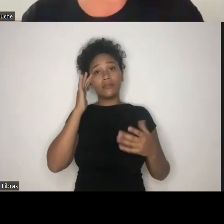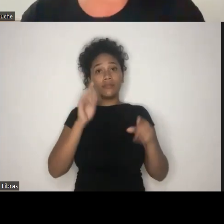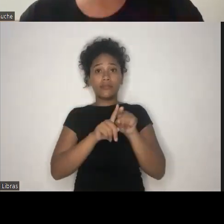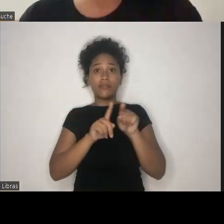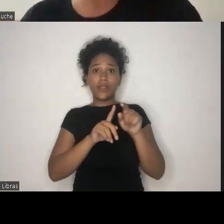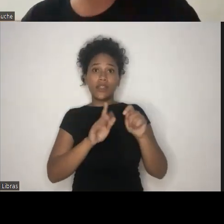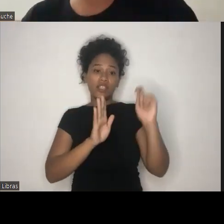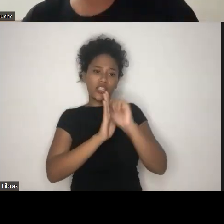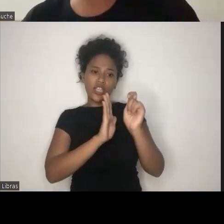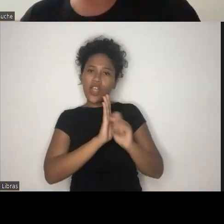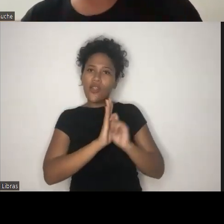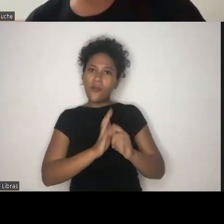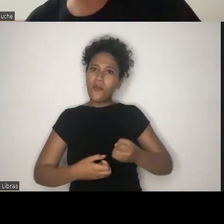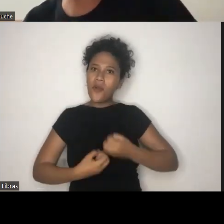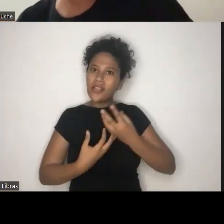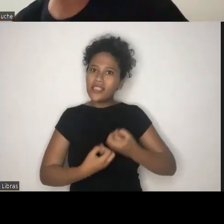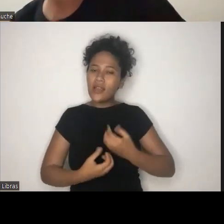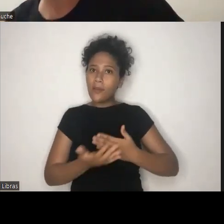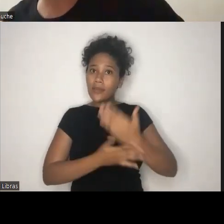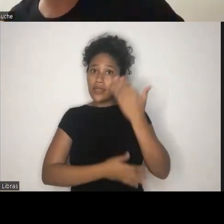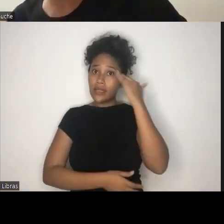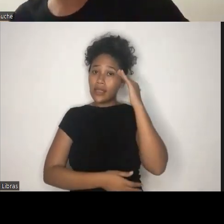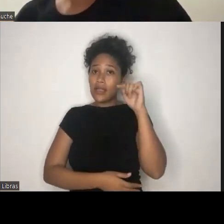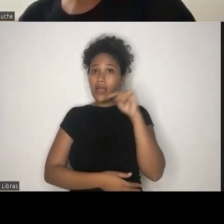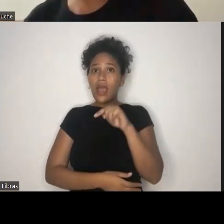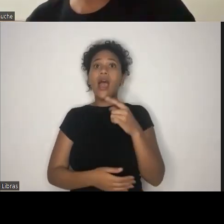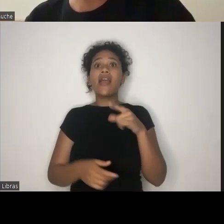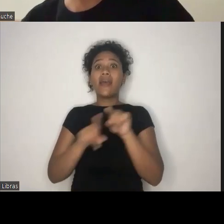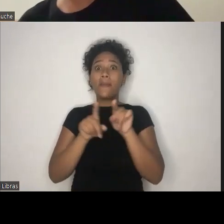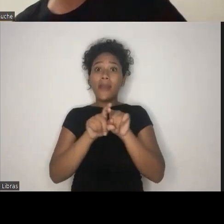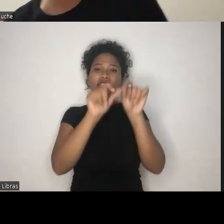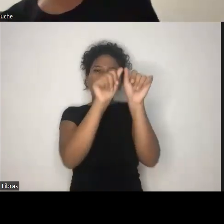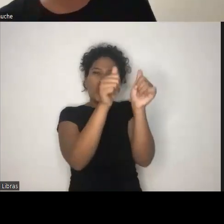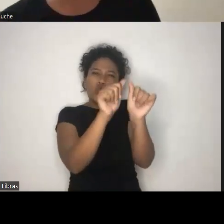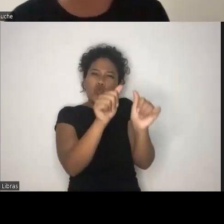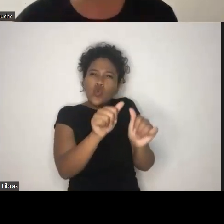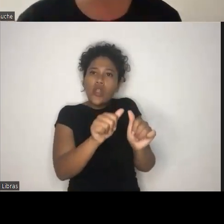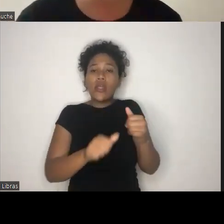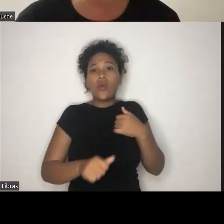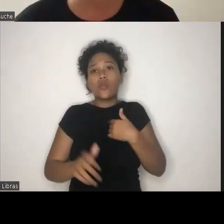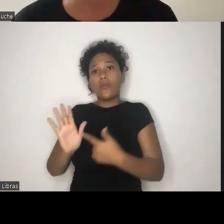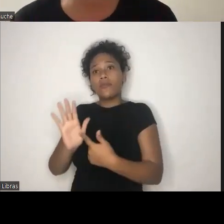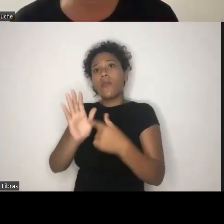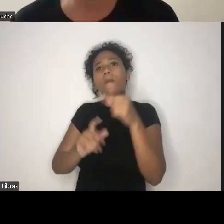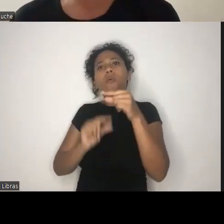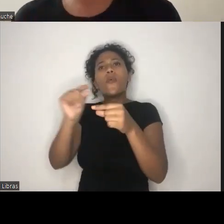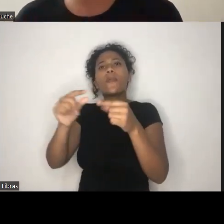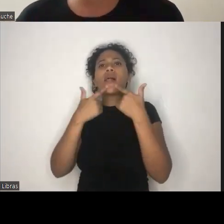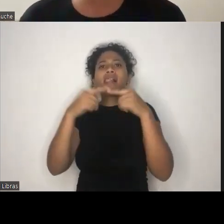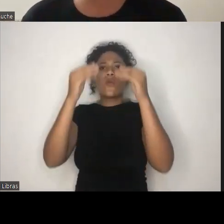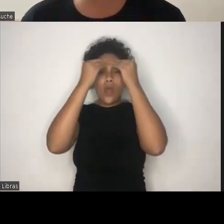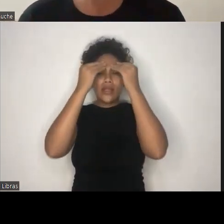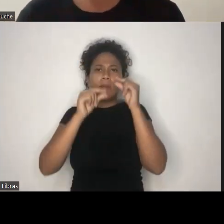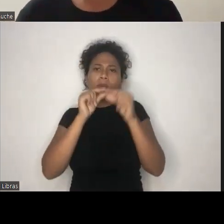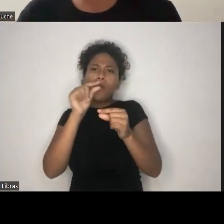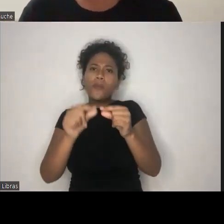para ela começar a desenvolver a isso me levou para escultura aí eu tô trazendo para vocês um pouco de todas as linguagens que eu que